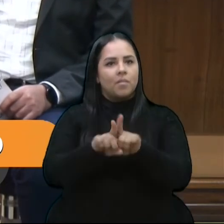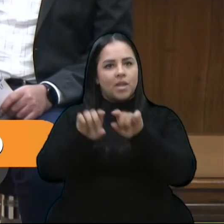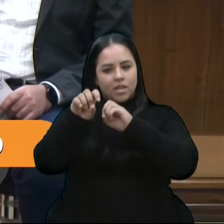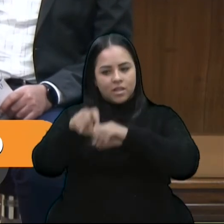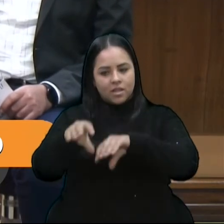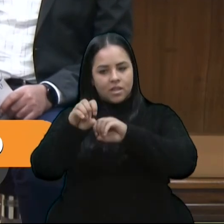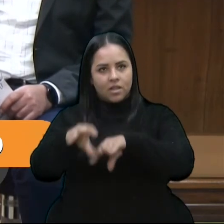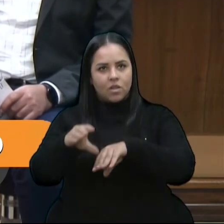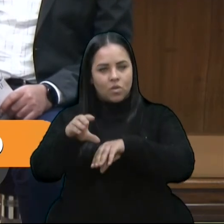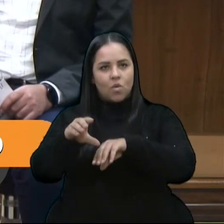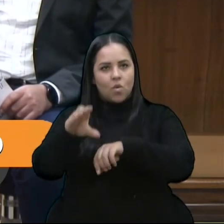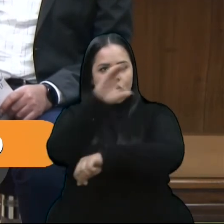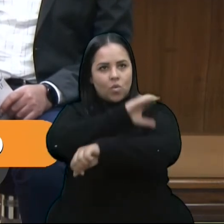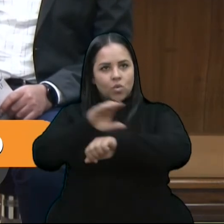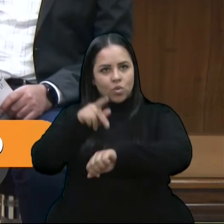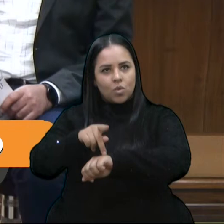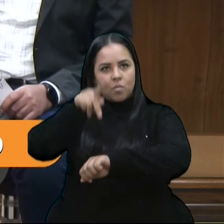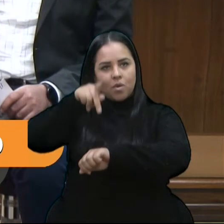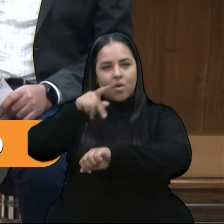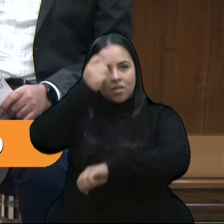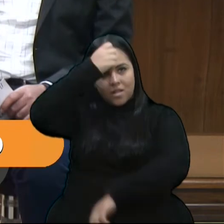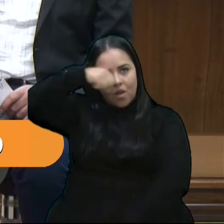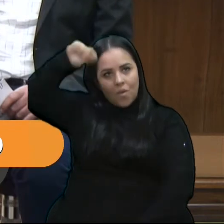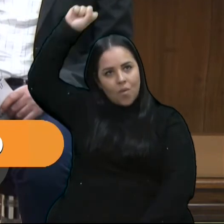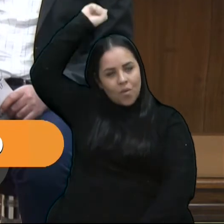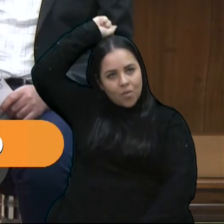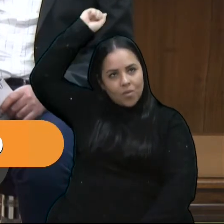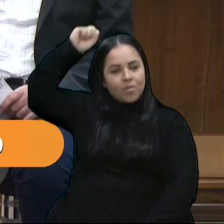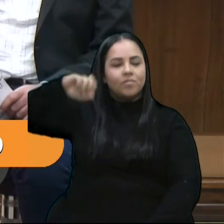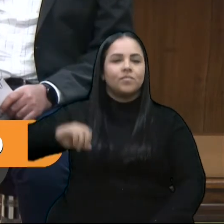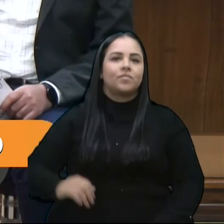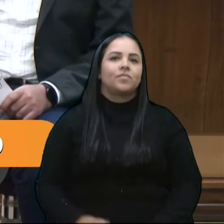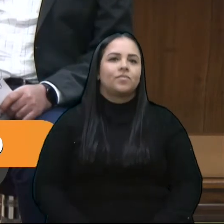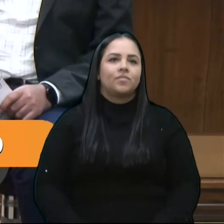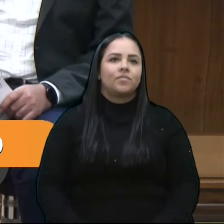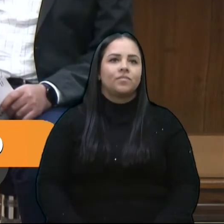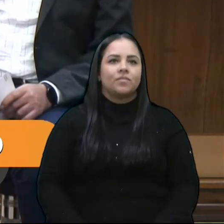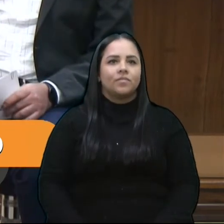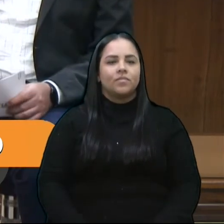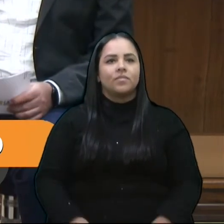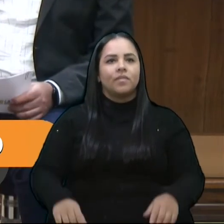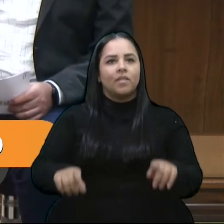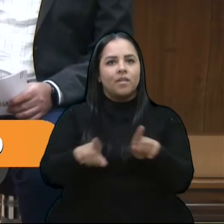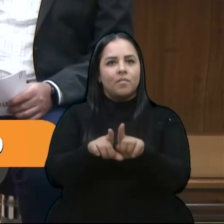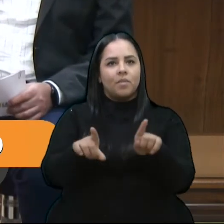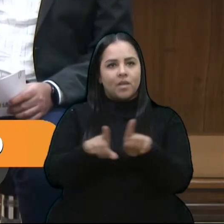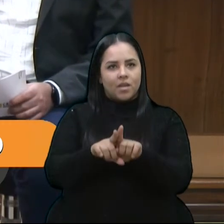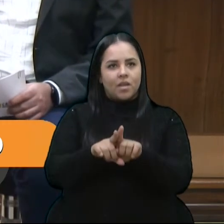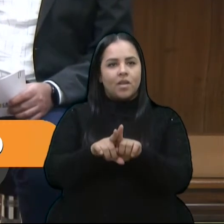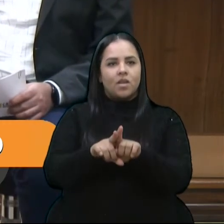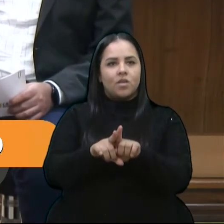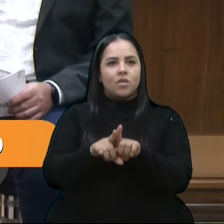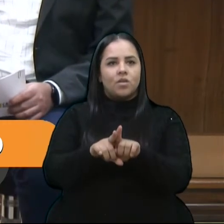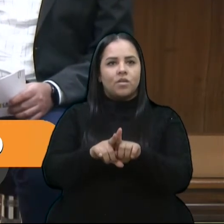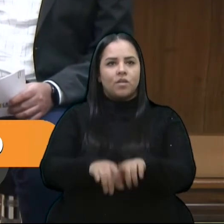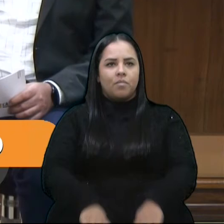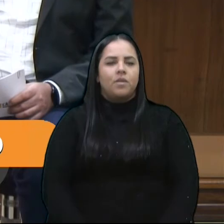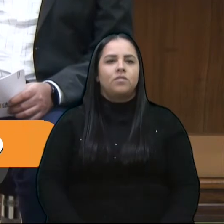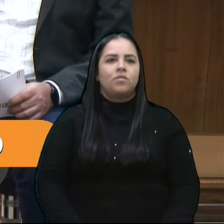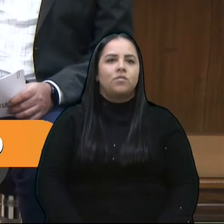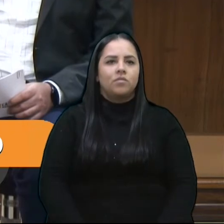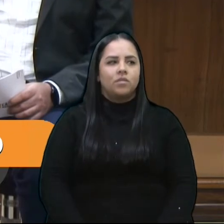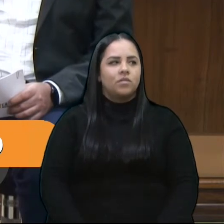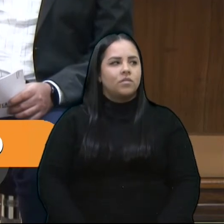pós-graduação da Universidade de Caxias do Sul, Letras, e a patrona da Feira do Livro, já aproveitando a nossa patrona